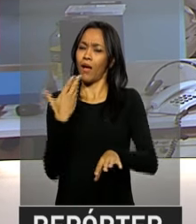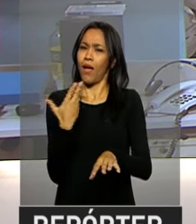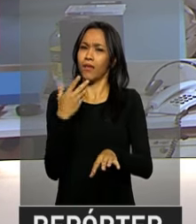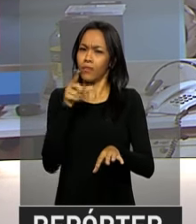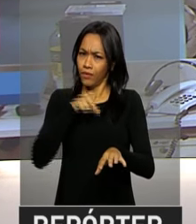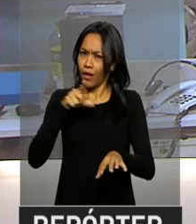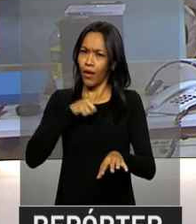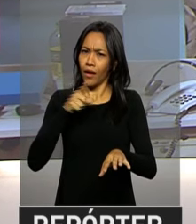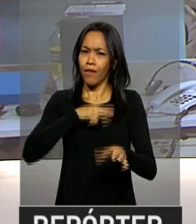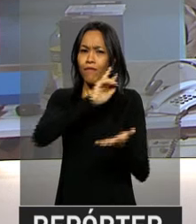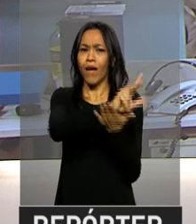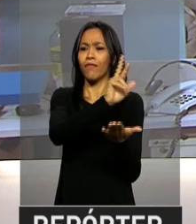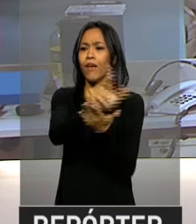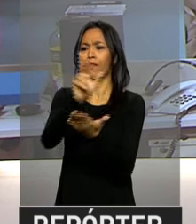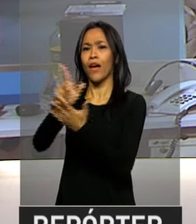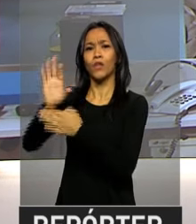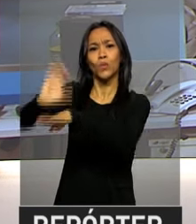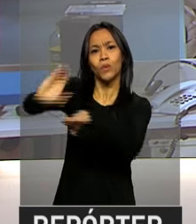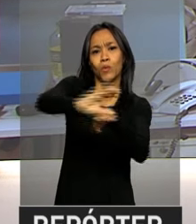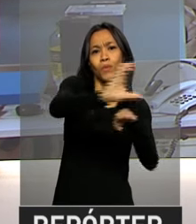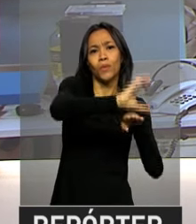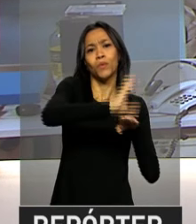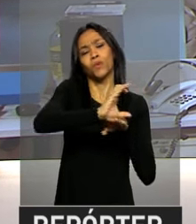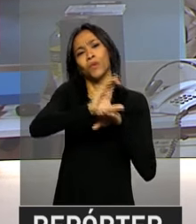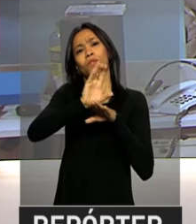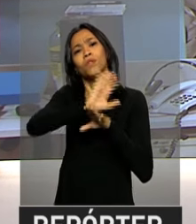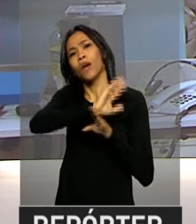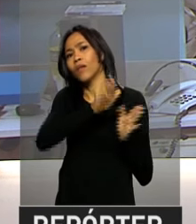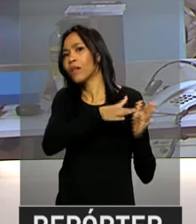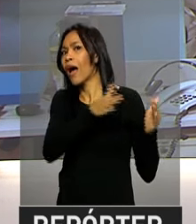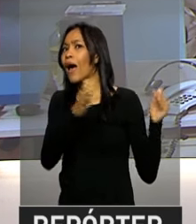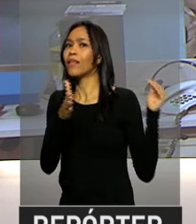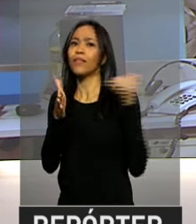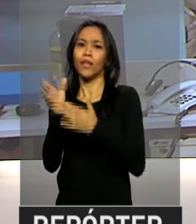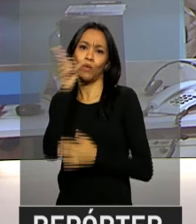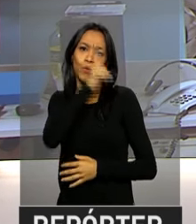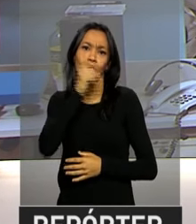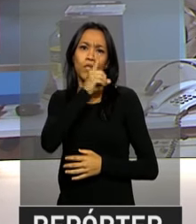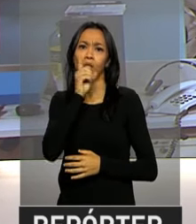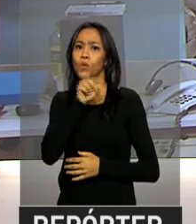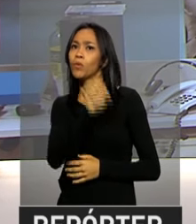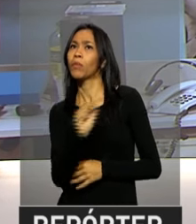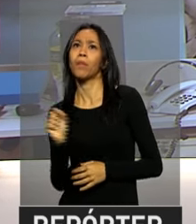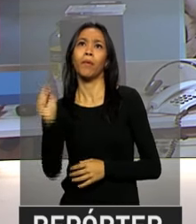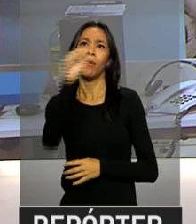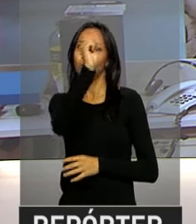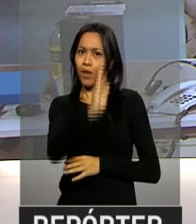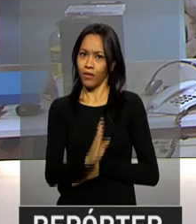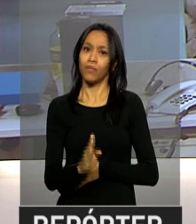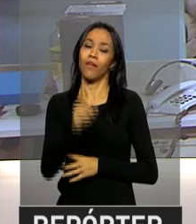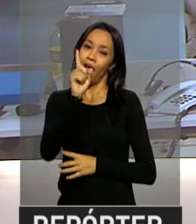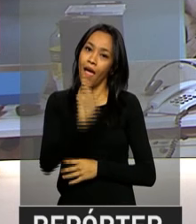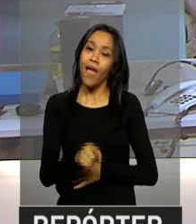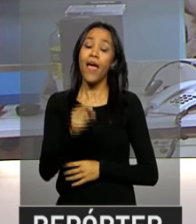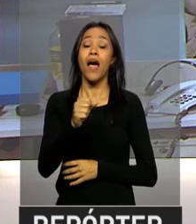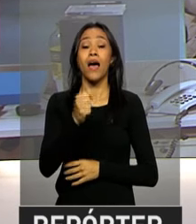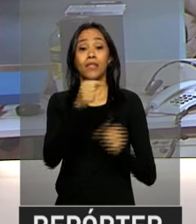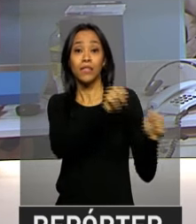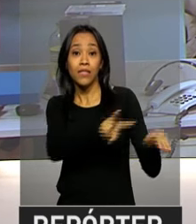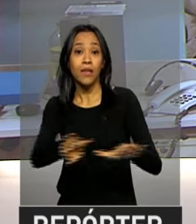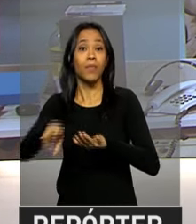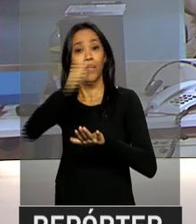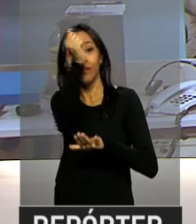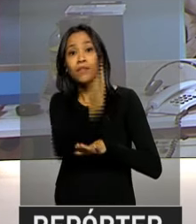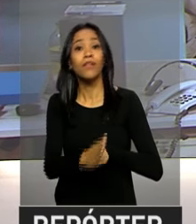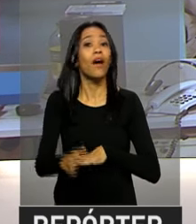especiais serão realizadas até domingo em em todo o país é a semana nacional dos museus E a equipe